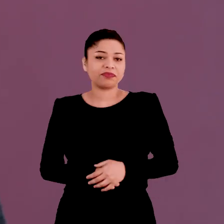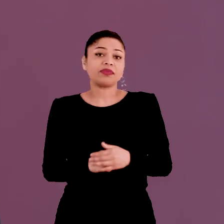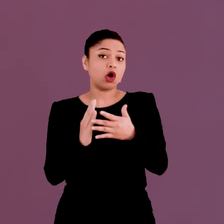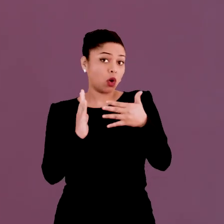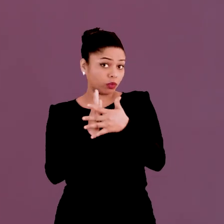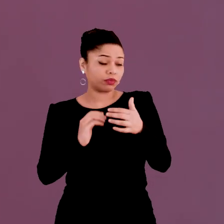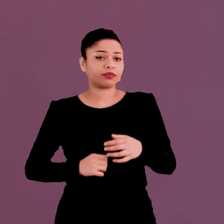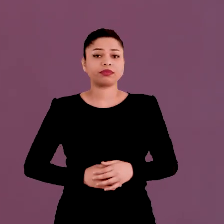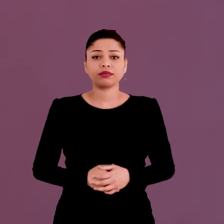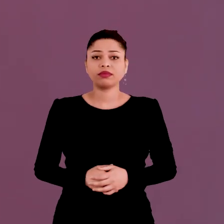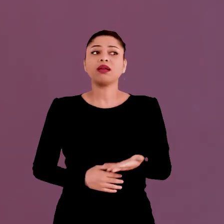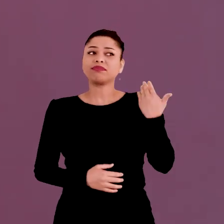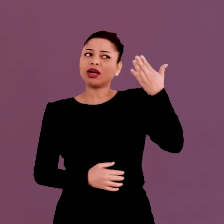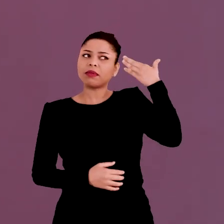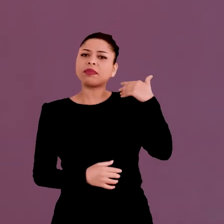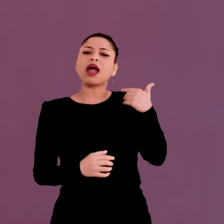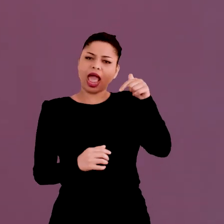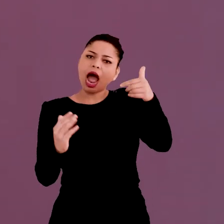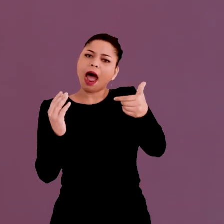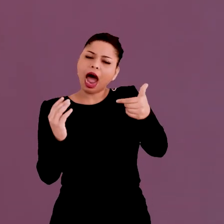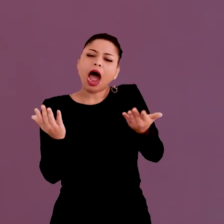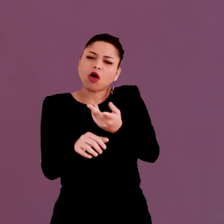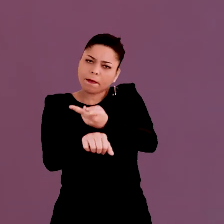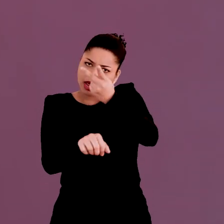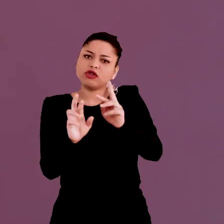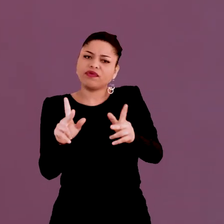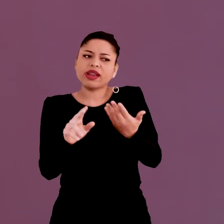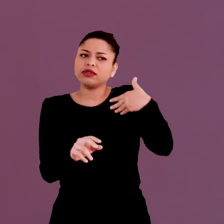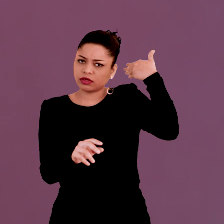uma mudança em relação às edições anteriores, que